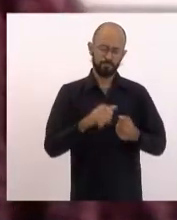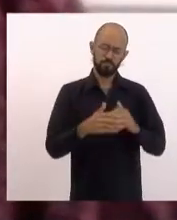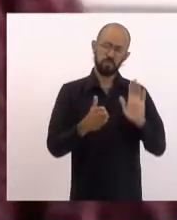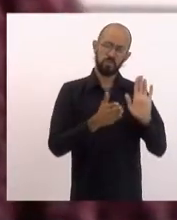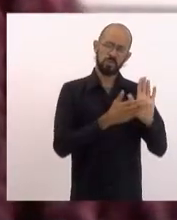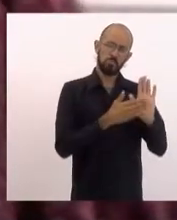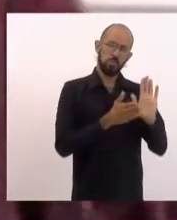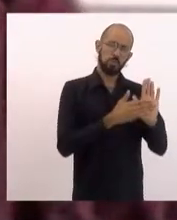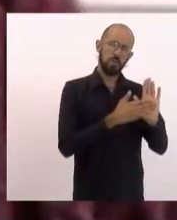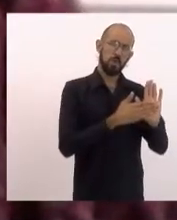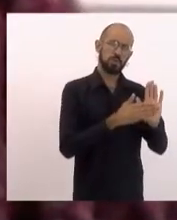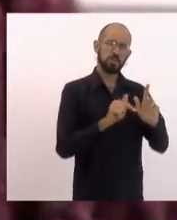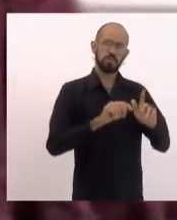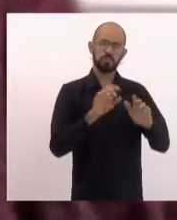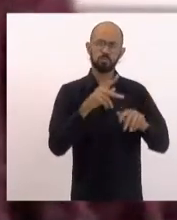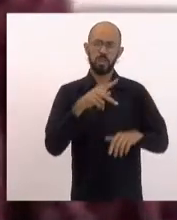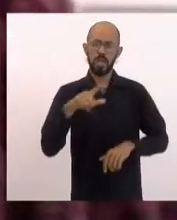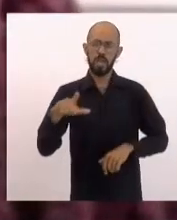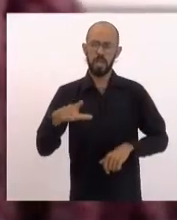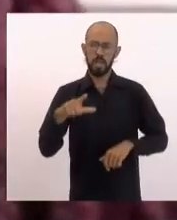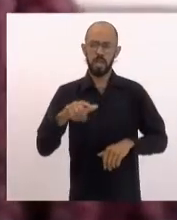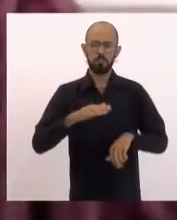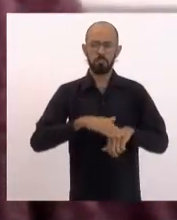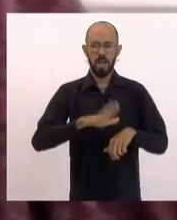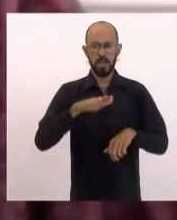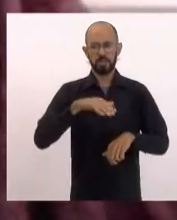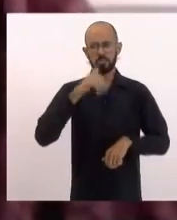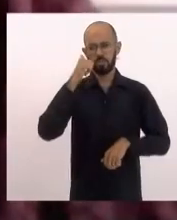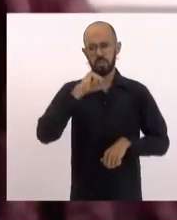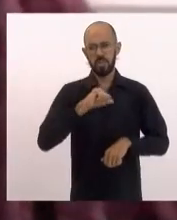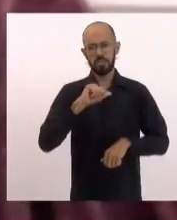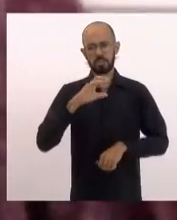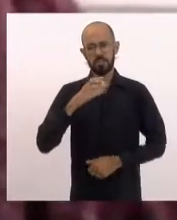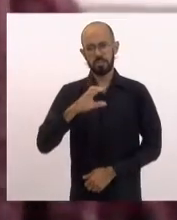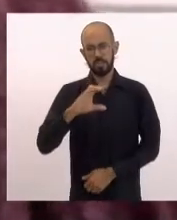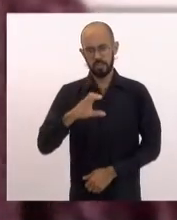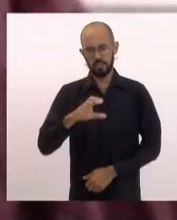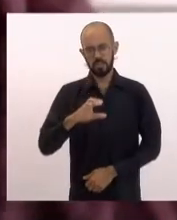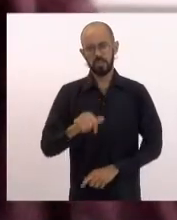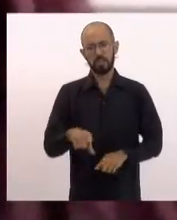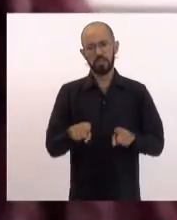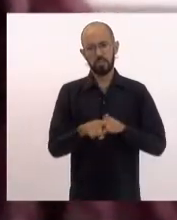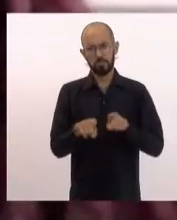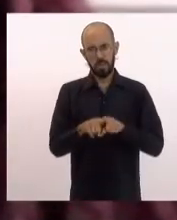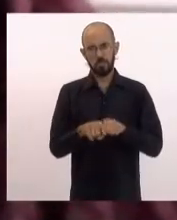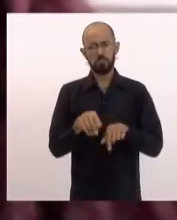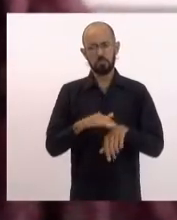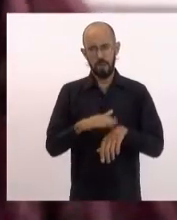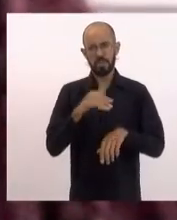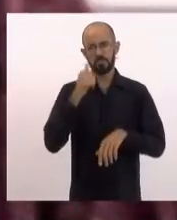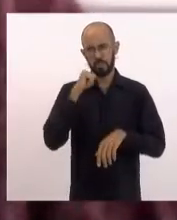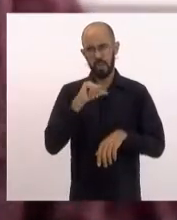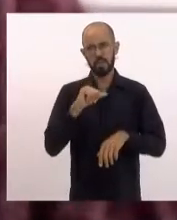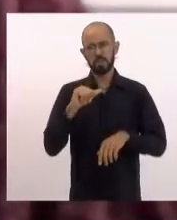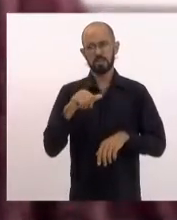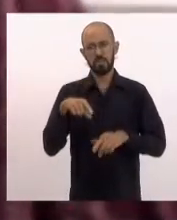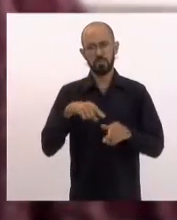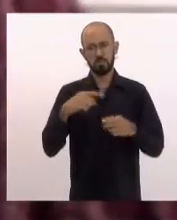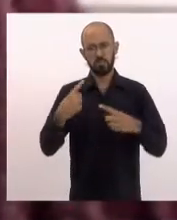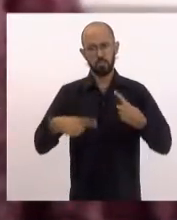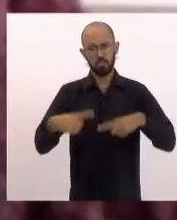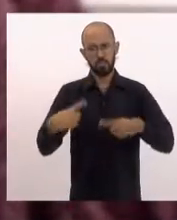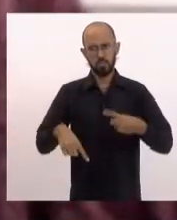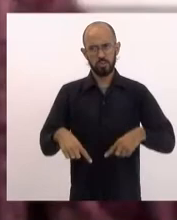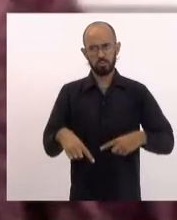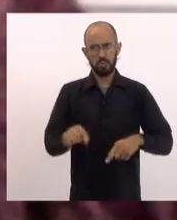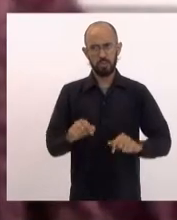esse projeto de fomento a mais mulheres na ciência, assim como mais mulheres na política, para que projetos como esse,